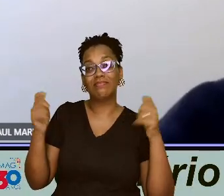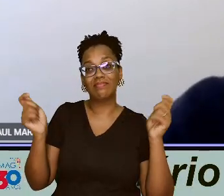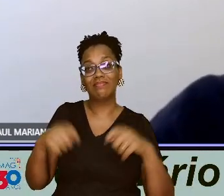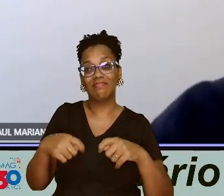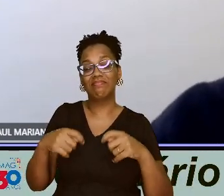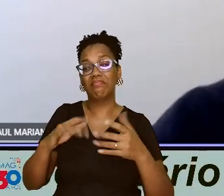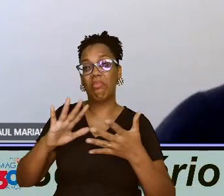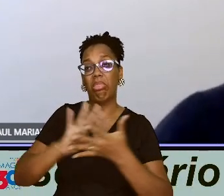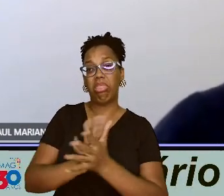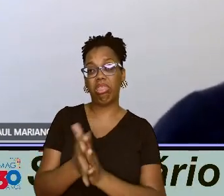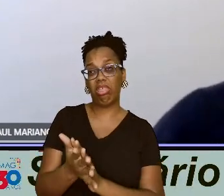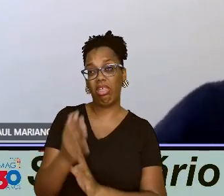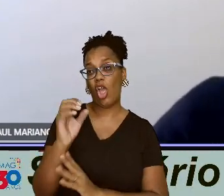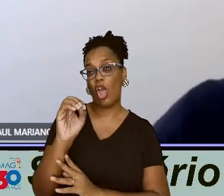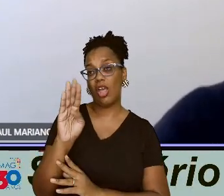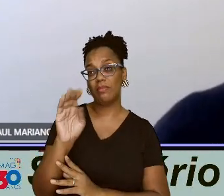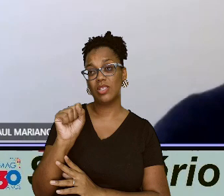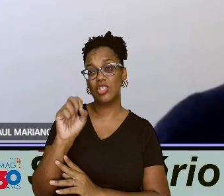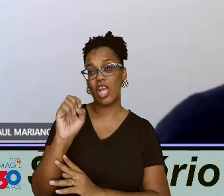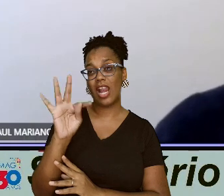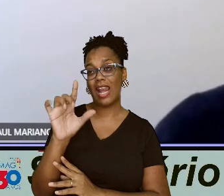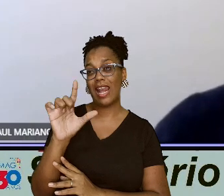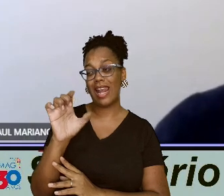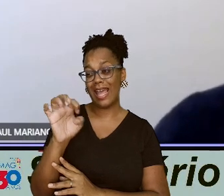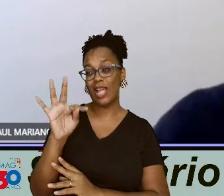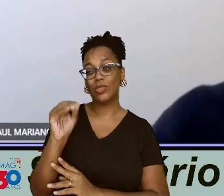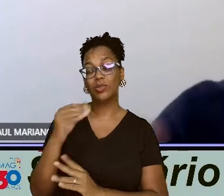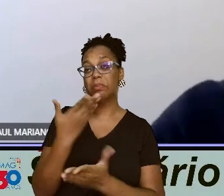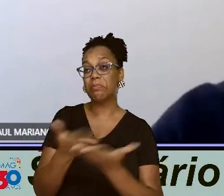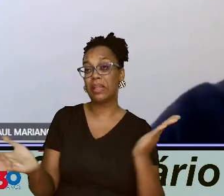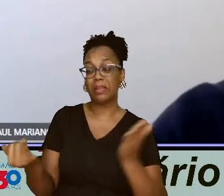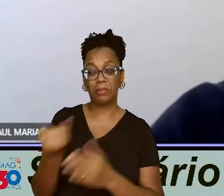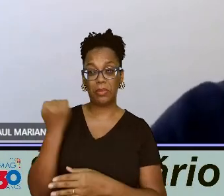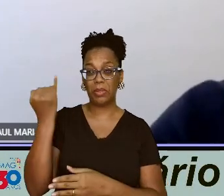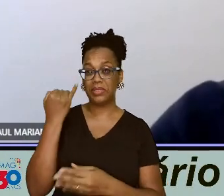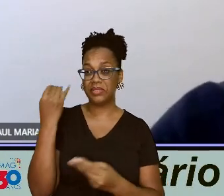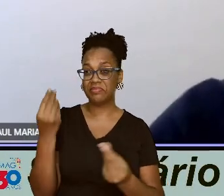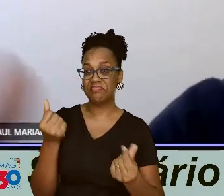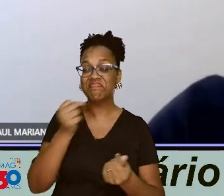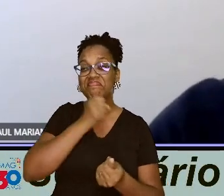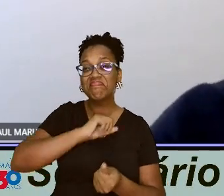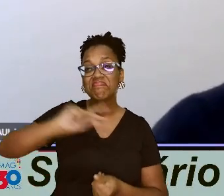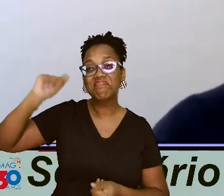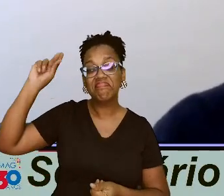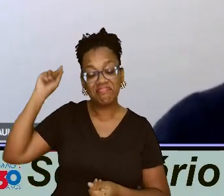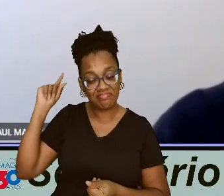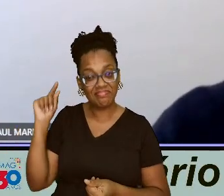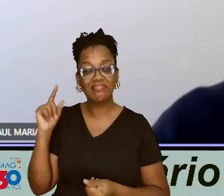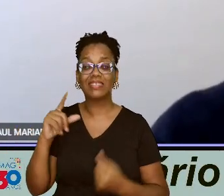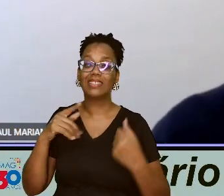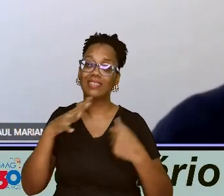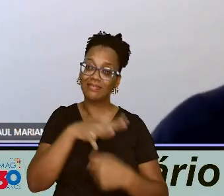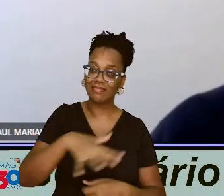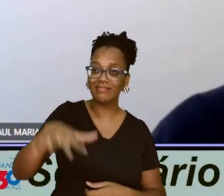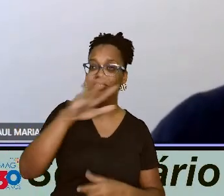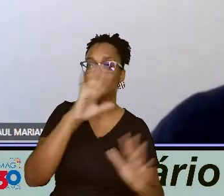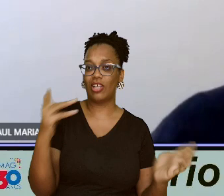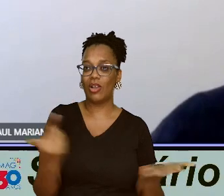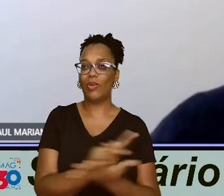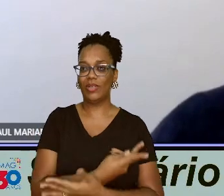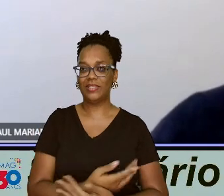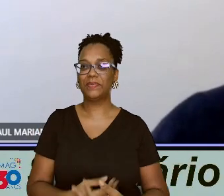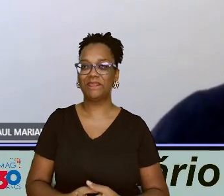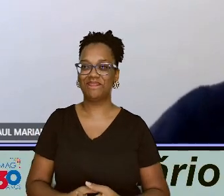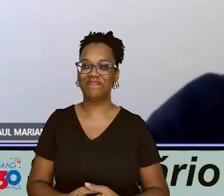obsoleto ou perder a sua importância, uma grande parte da sua importância, para o mercado, como vem acontecendo já nas relações de consumo.